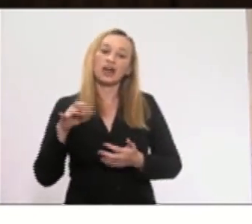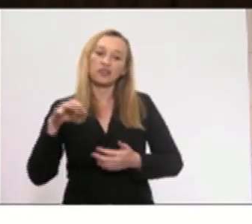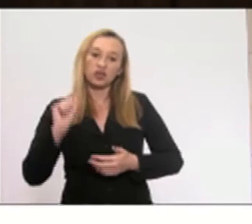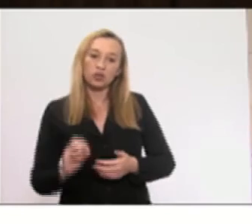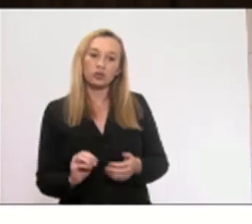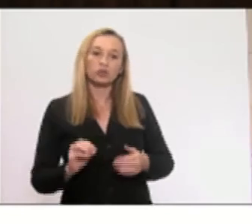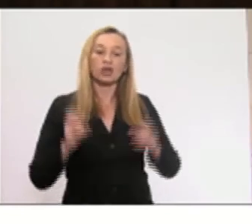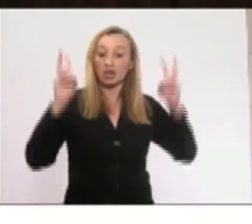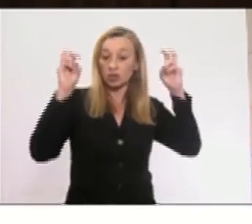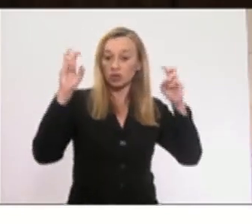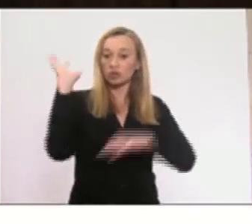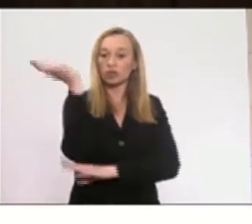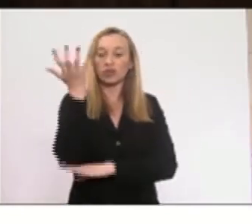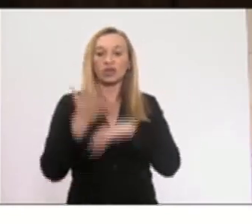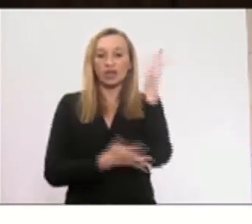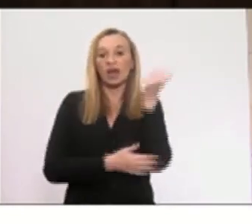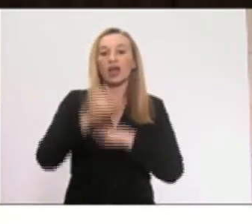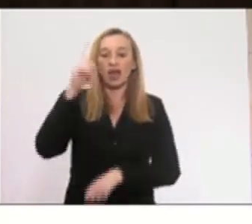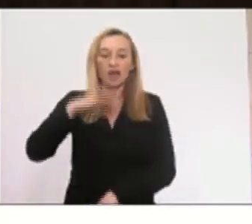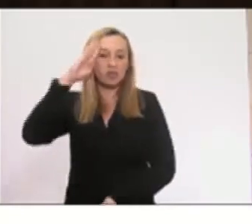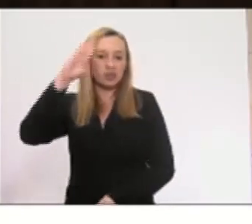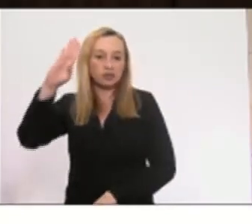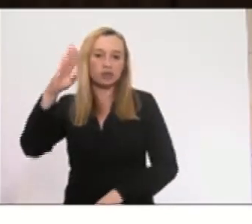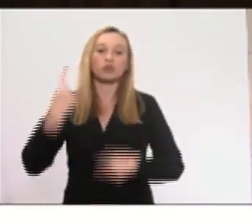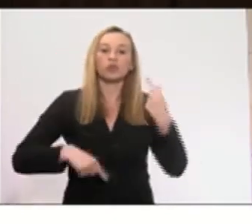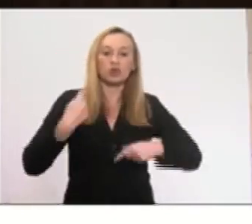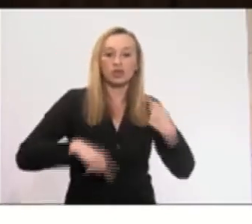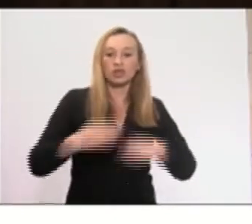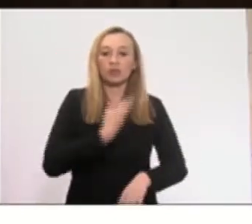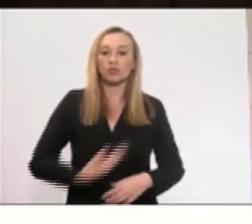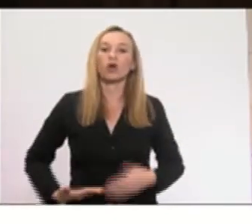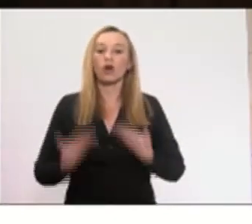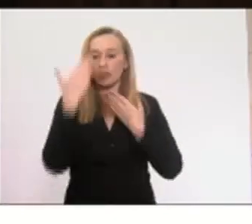ambientais são fundamentais para a produção de política pública. Muito obrigada, senhor presidente.